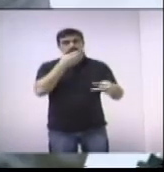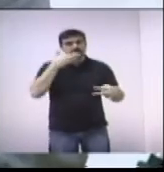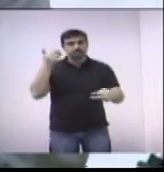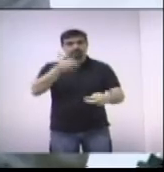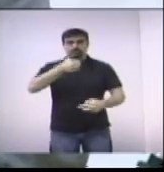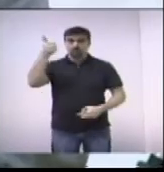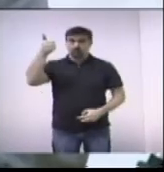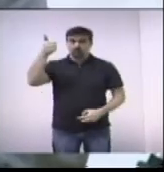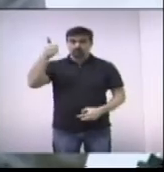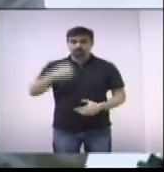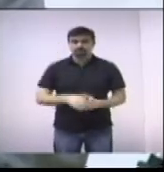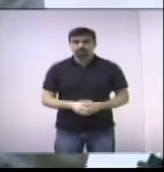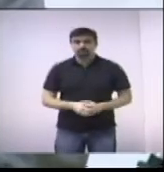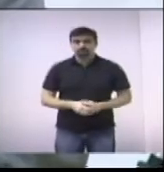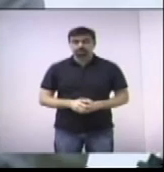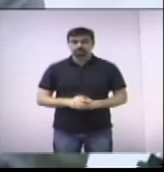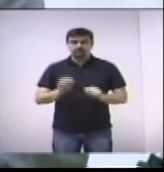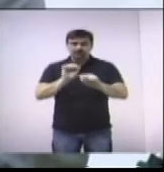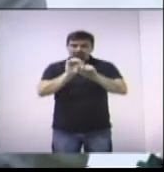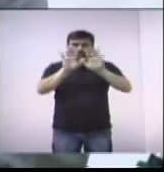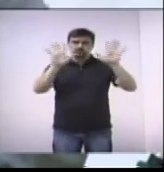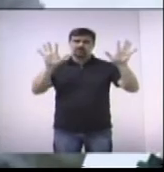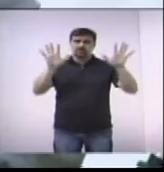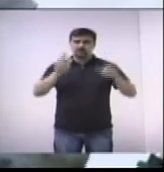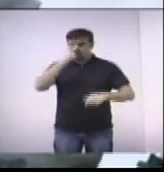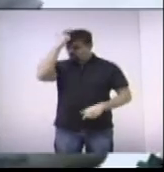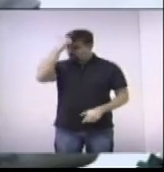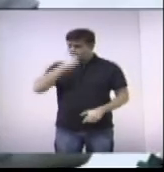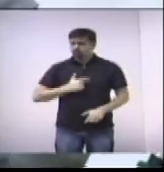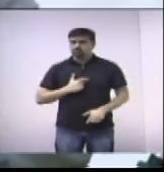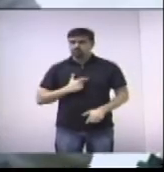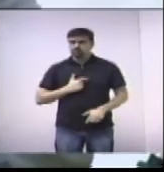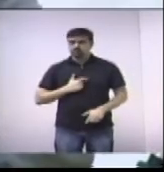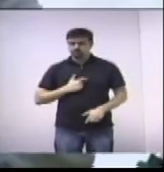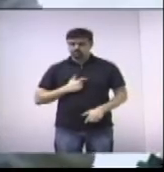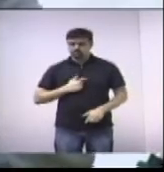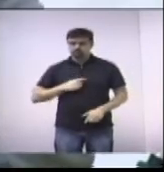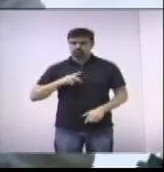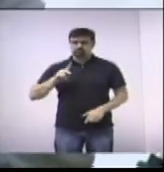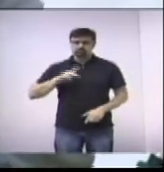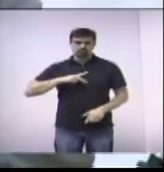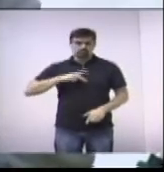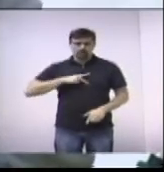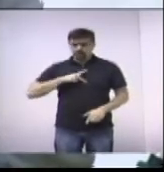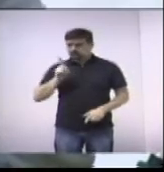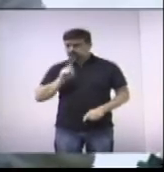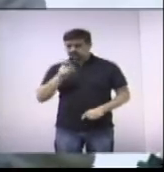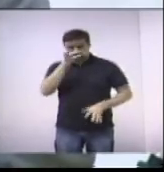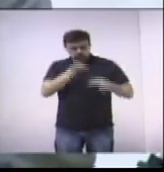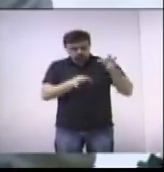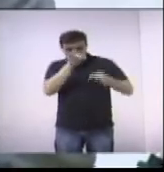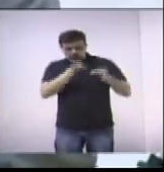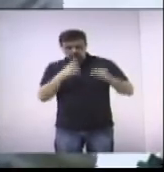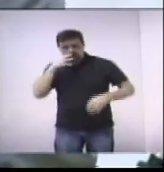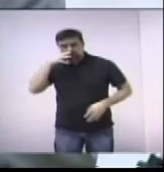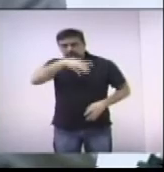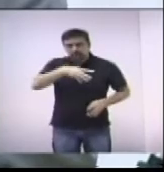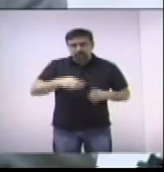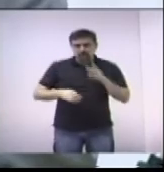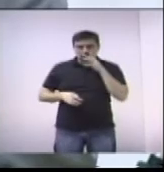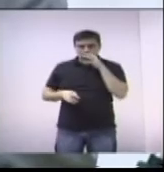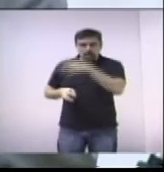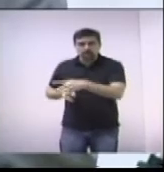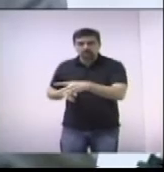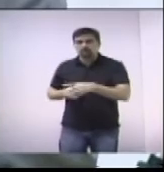E que fique claro aqui que não há, da minha parte, nenhum julgamento em relação a quem entrou